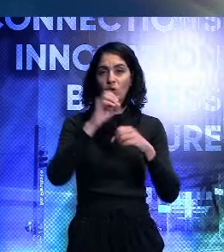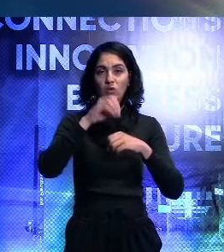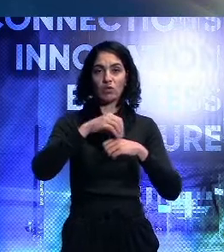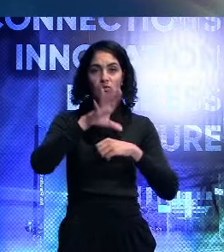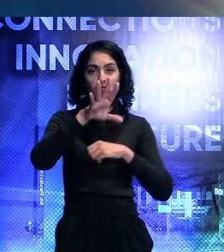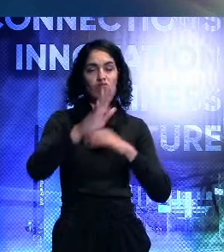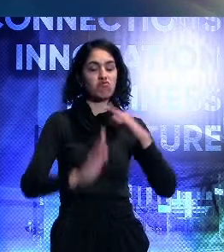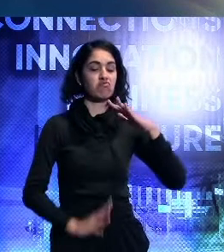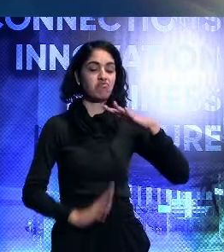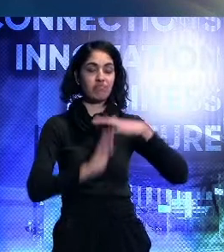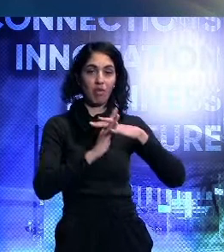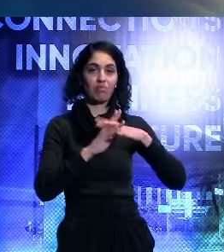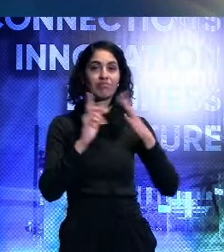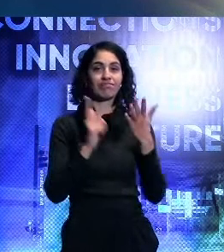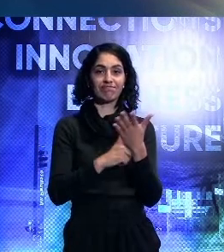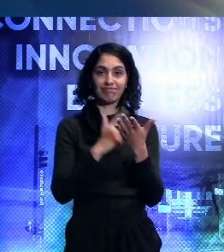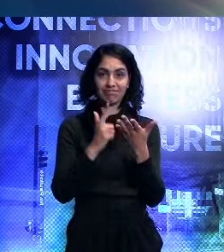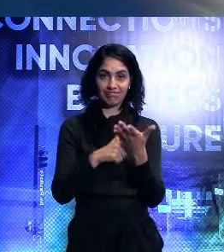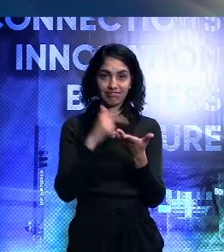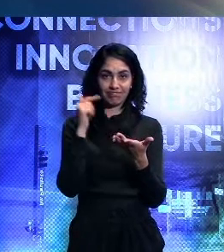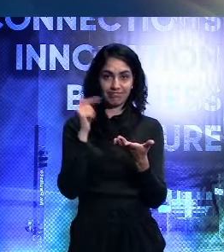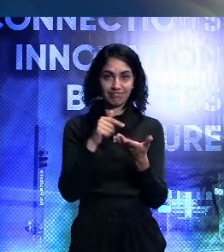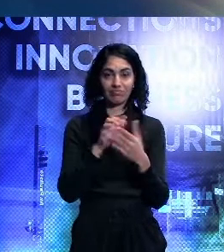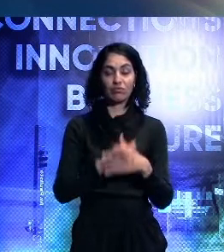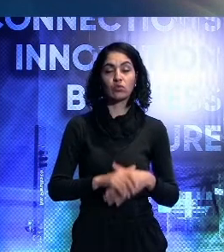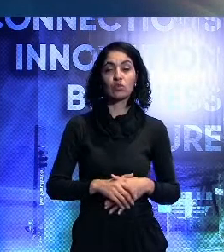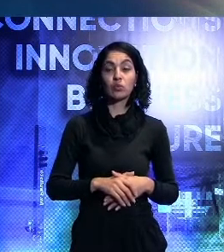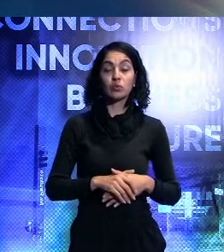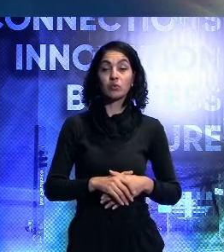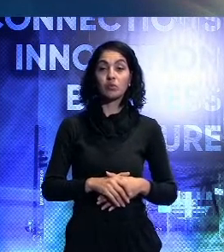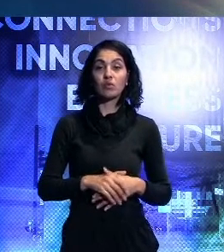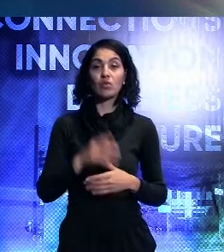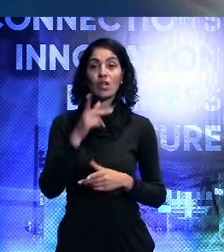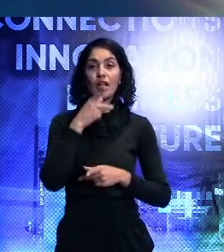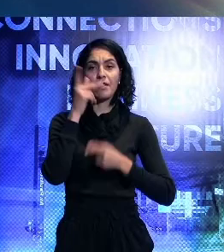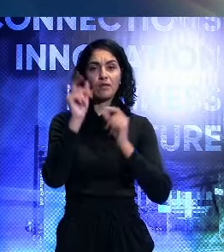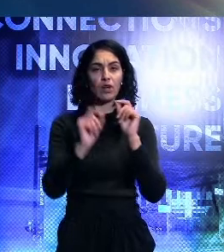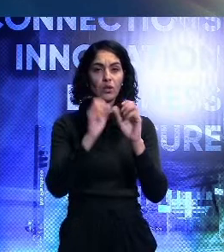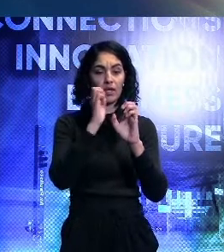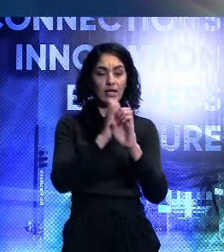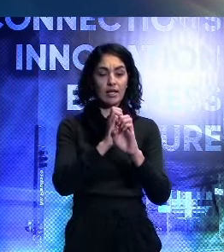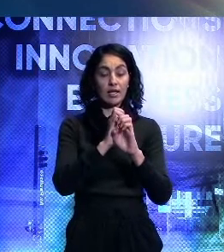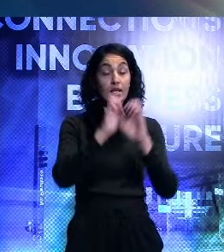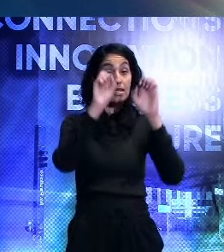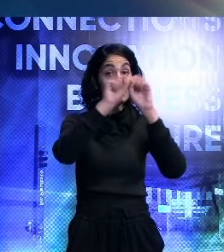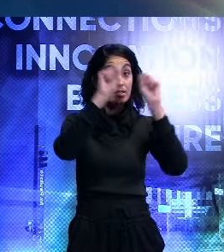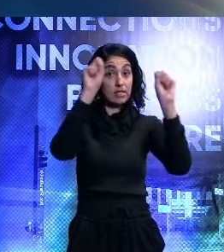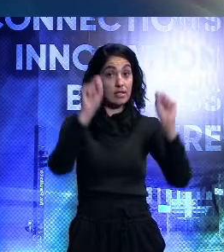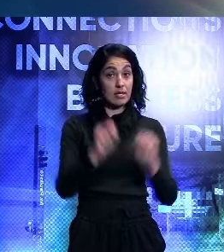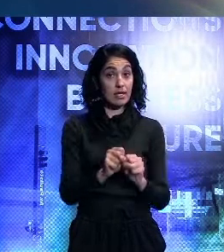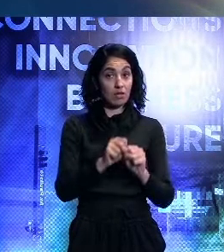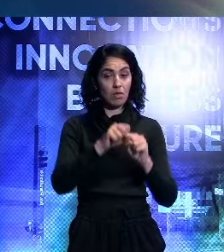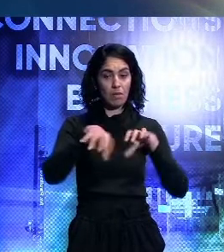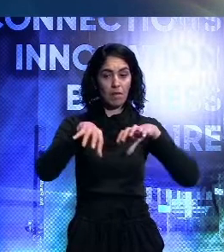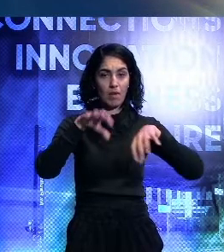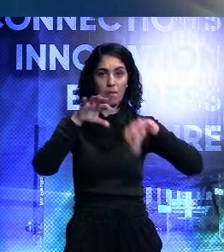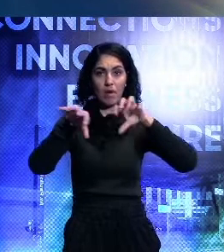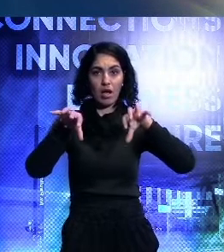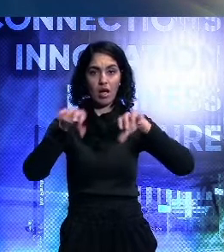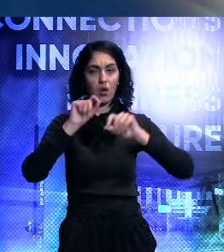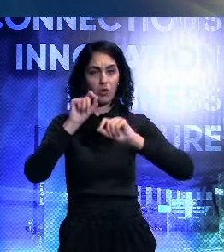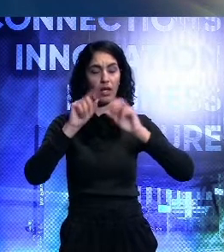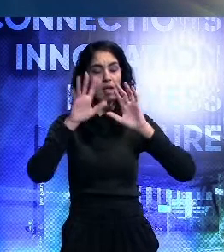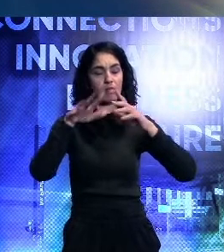Tá? E, quando a gente fala de sistemas distribuídos, né, faz sentido que um sistema distribuído ele é mais